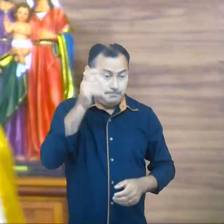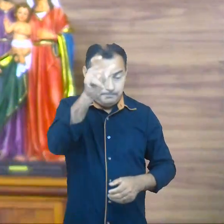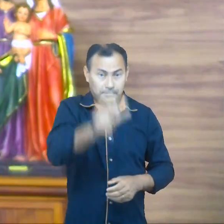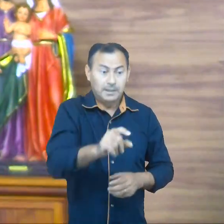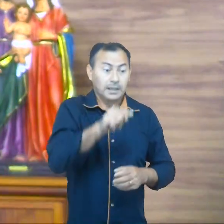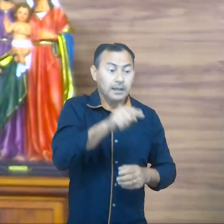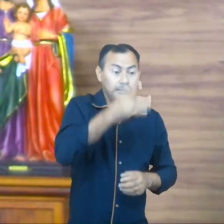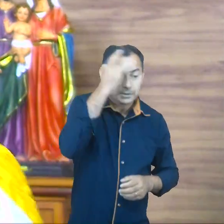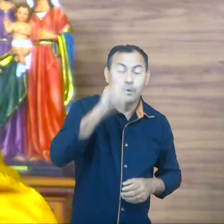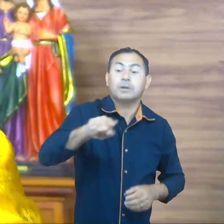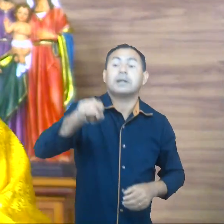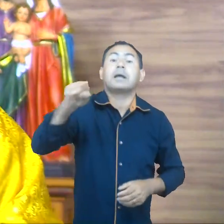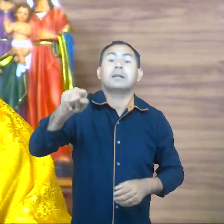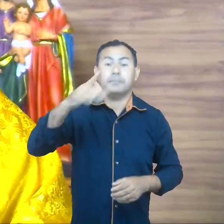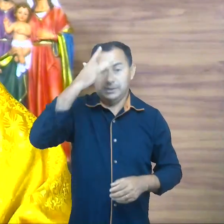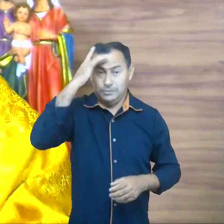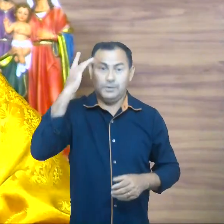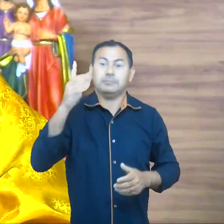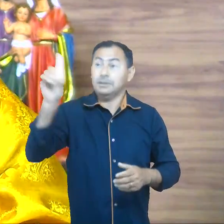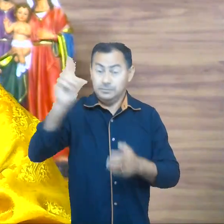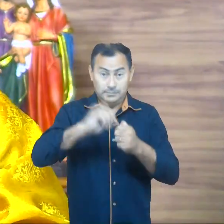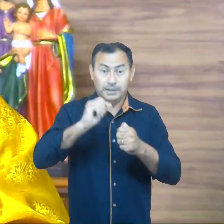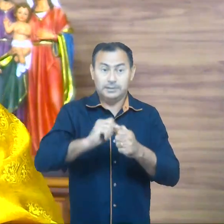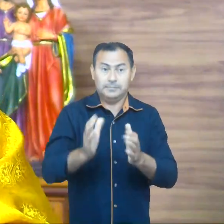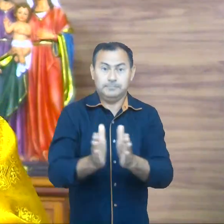ou daquela pessoa.